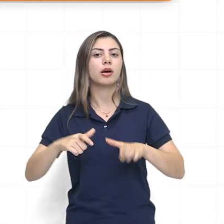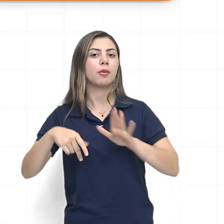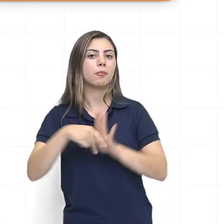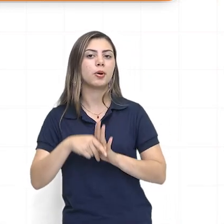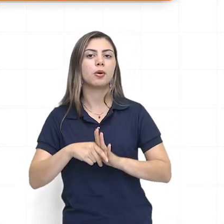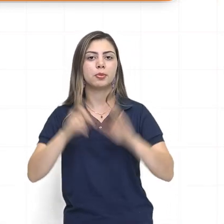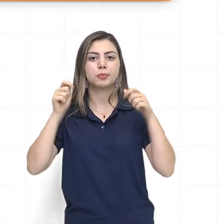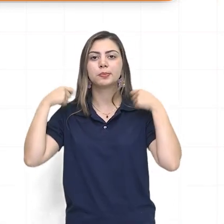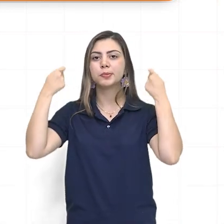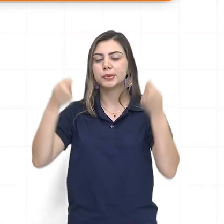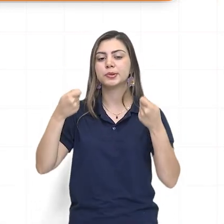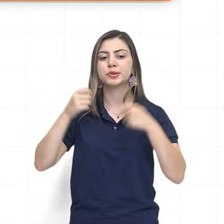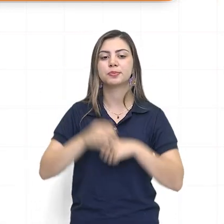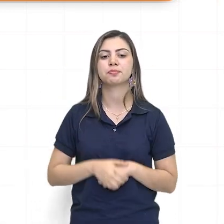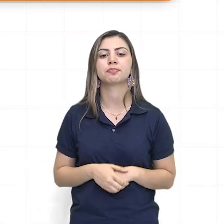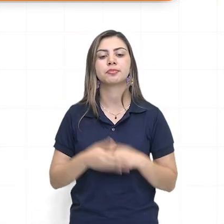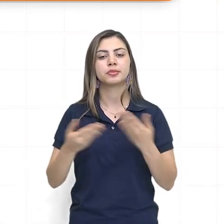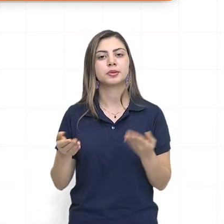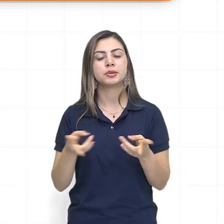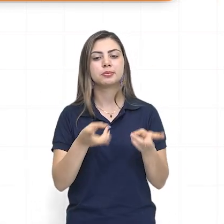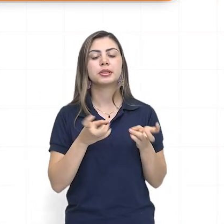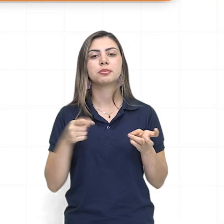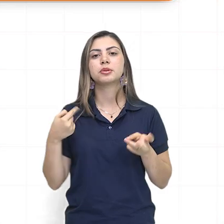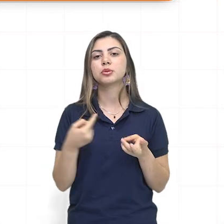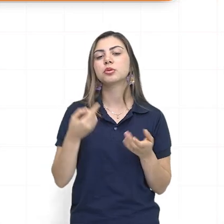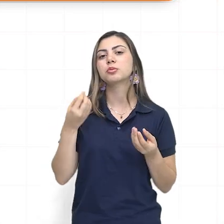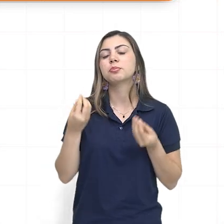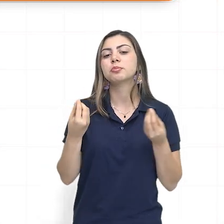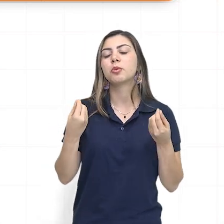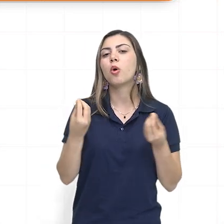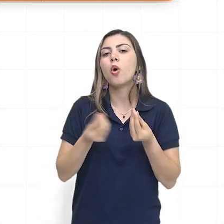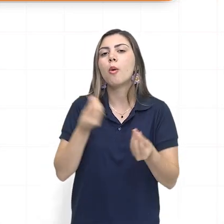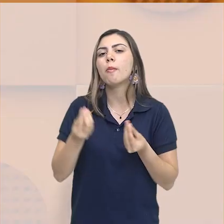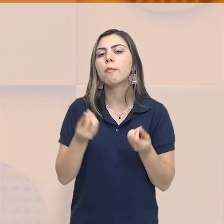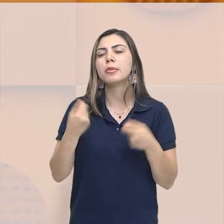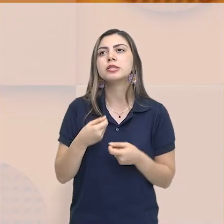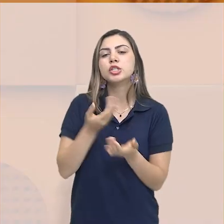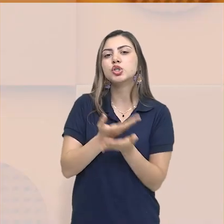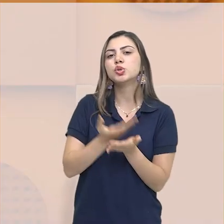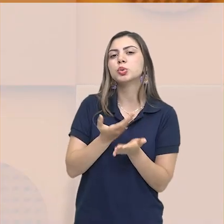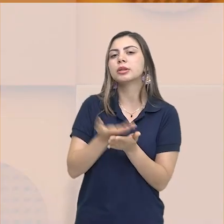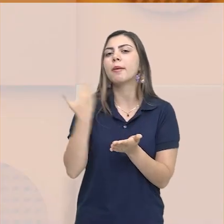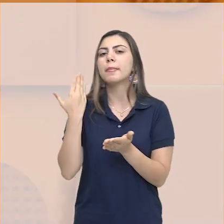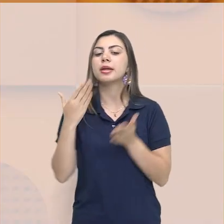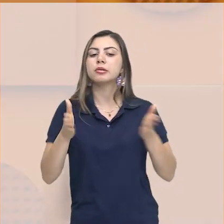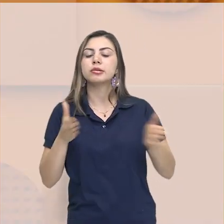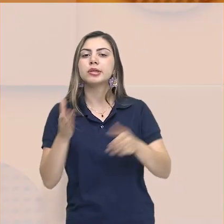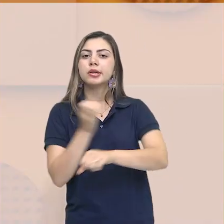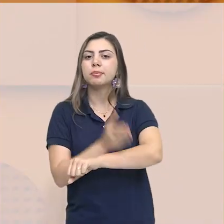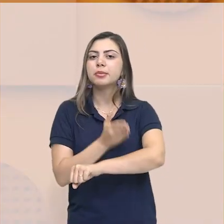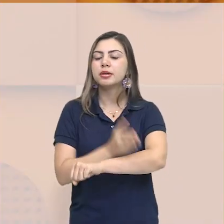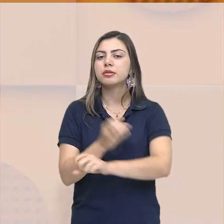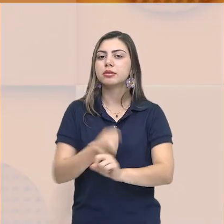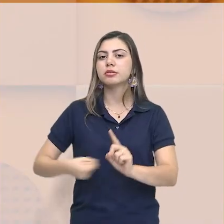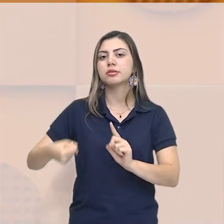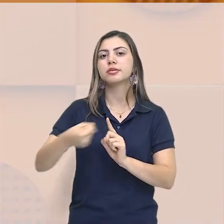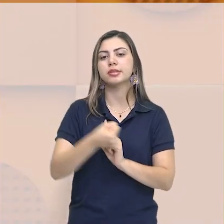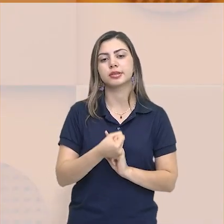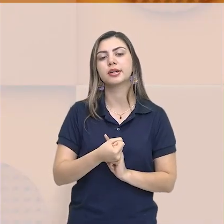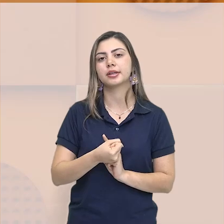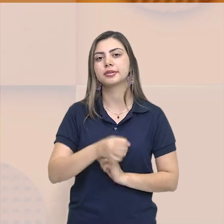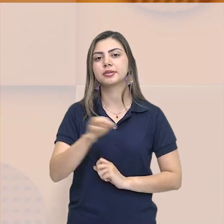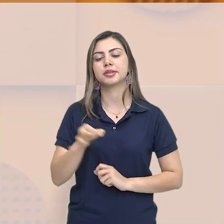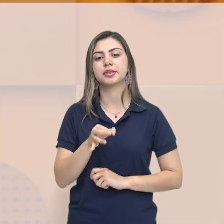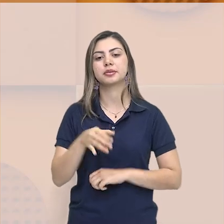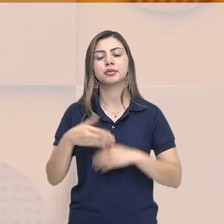monastérios. Então, percebe-se que a gente precisa, então, compreender essa sociedade medieval dentro deste período, então,